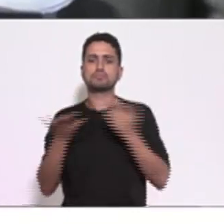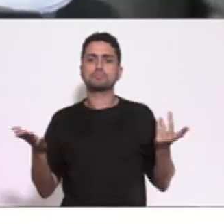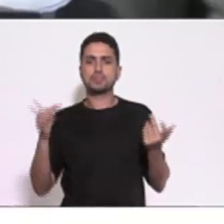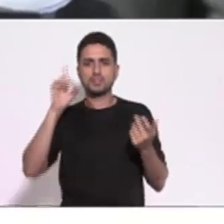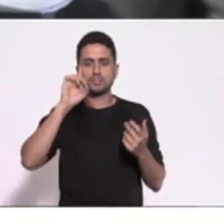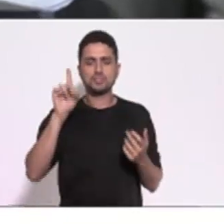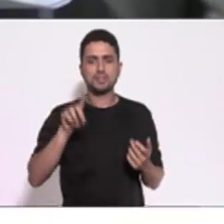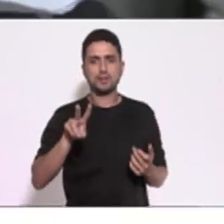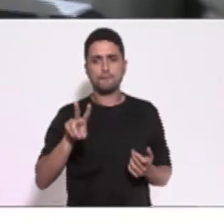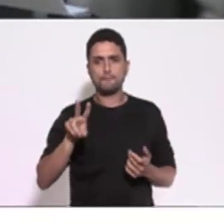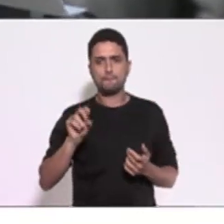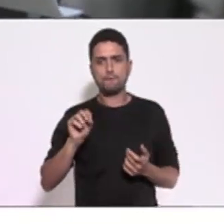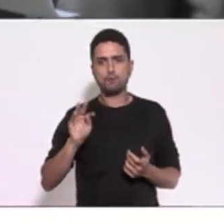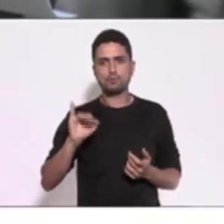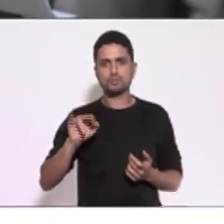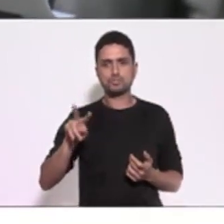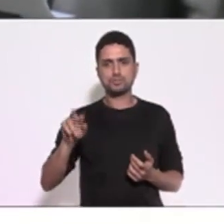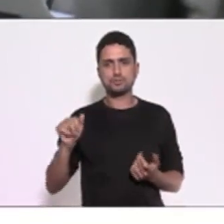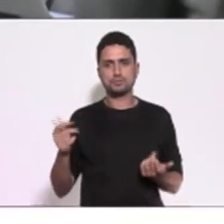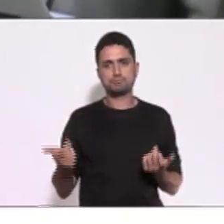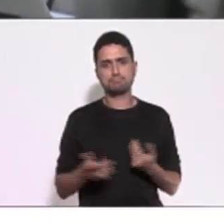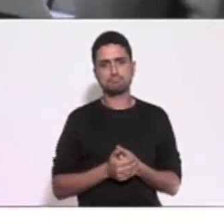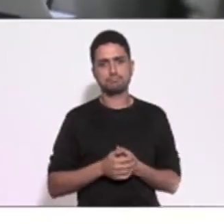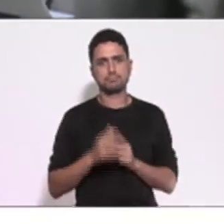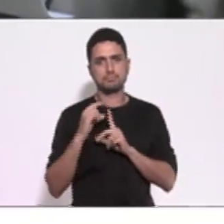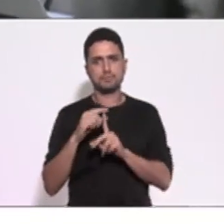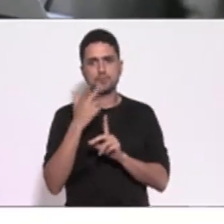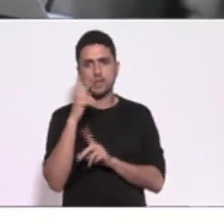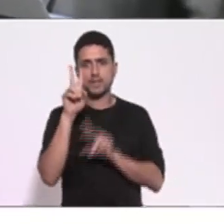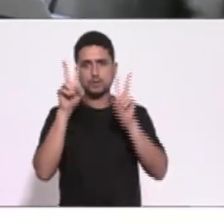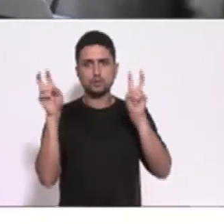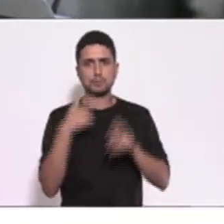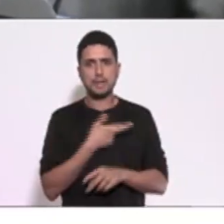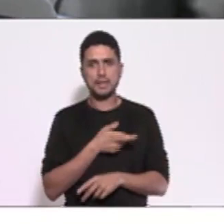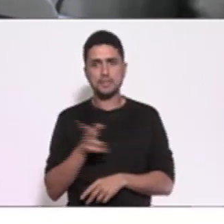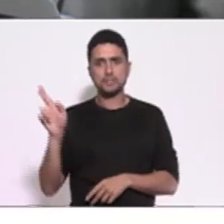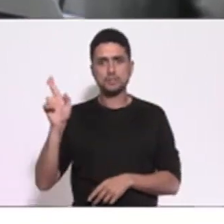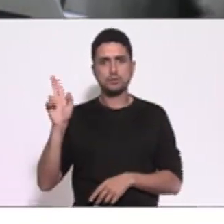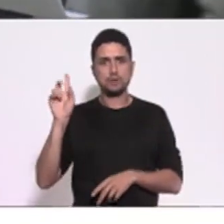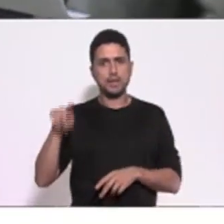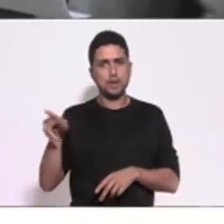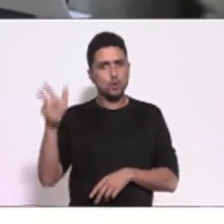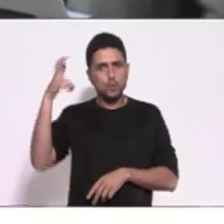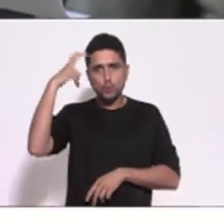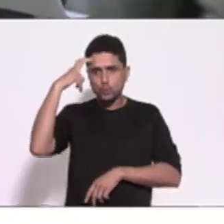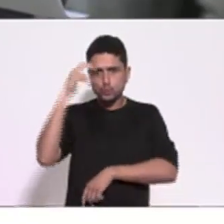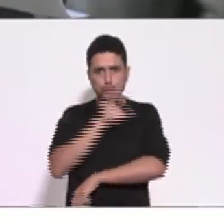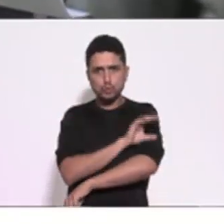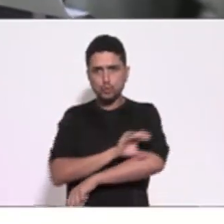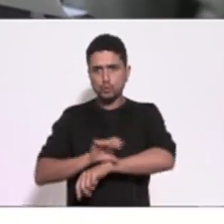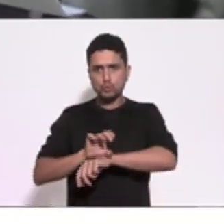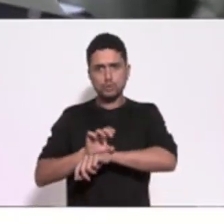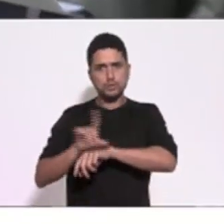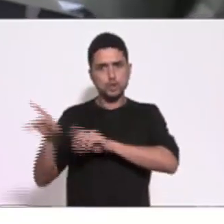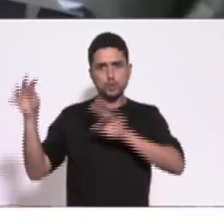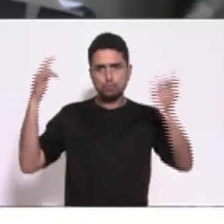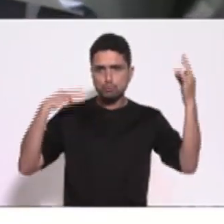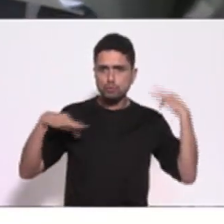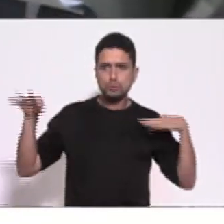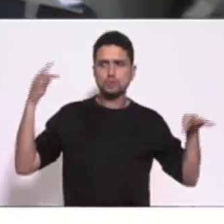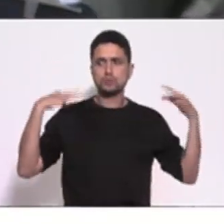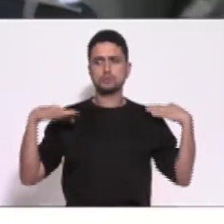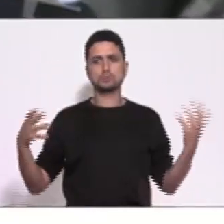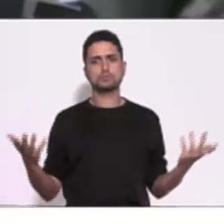pese que nós estamos tratando de religiosidade, estamos falando de cultura, de turismo,